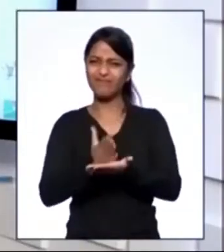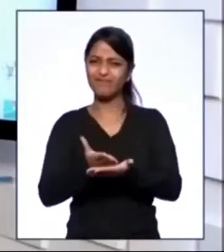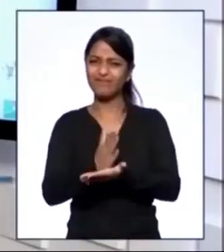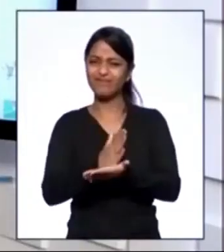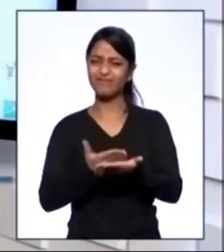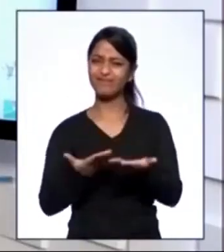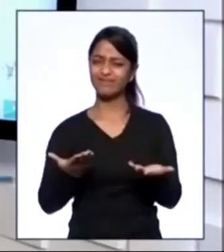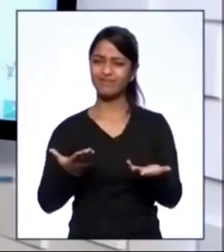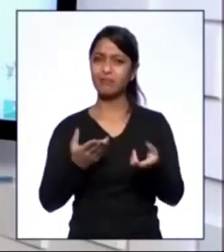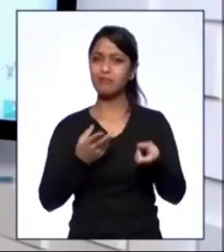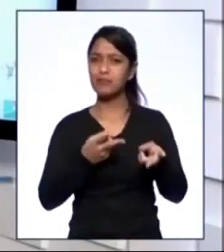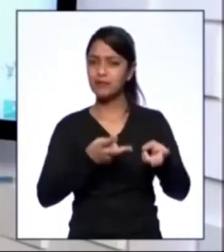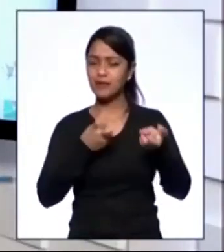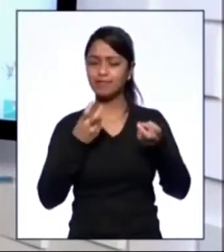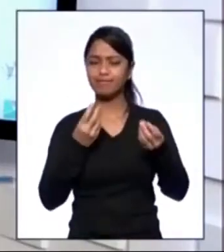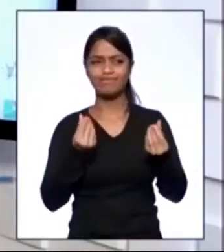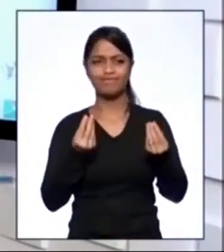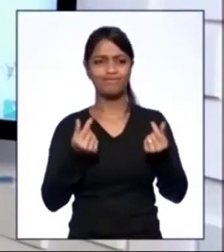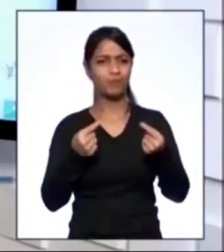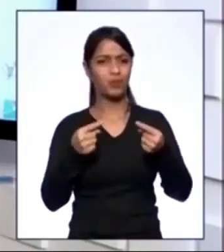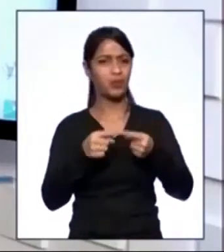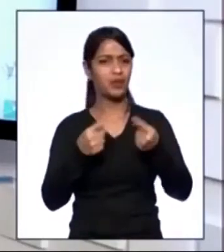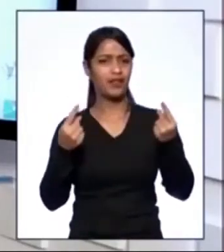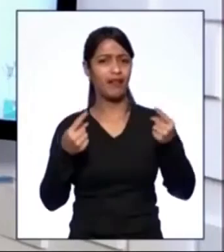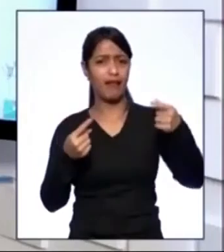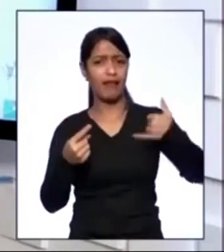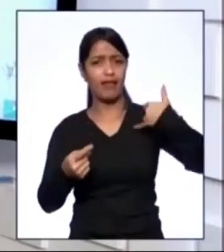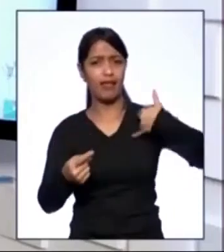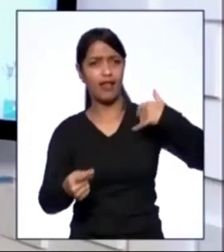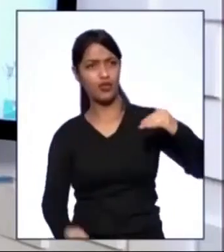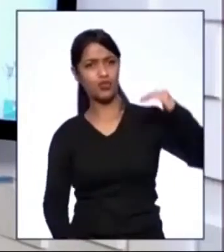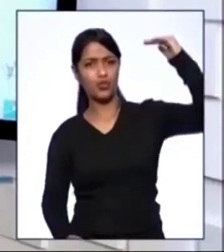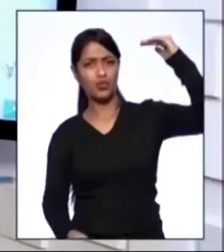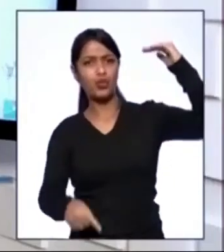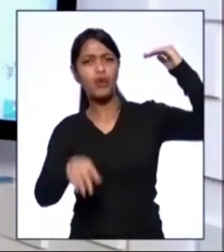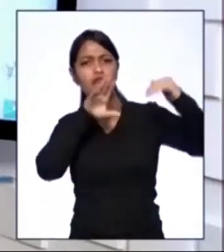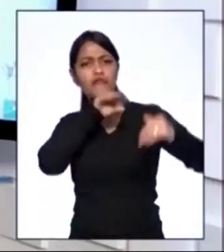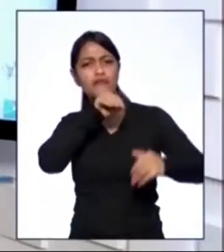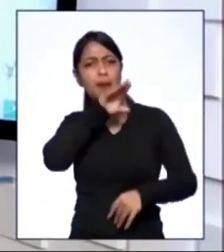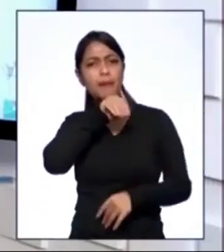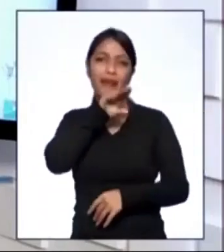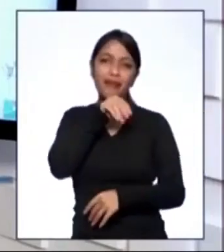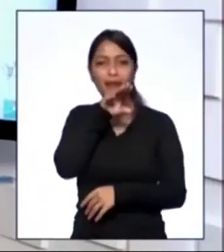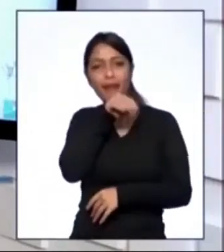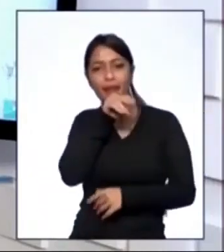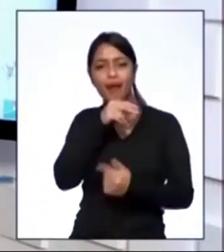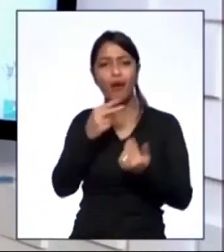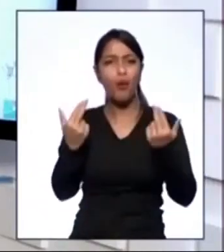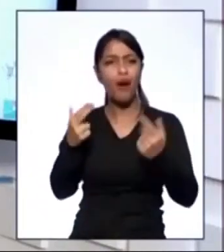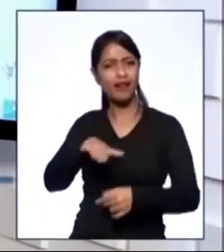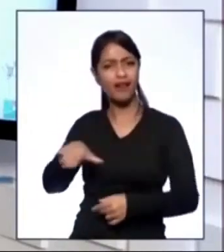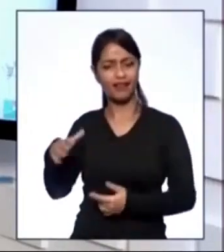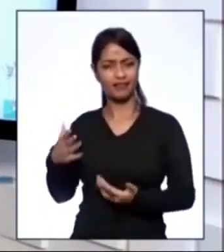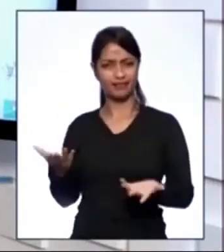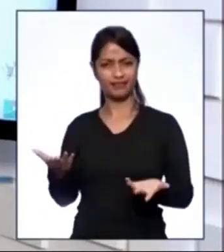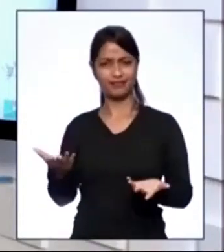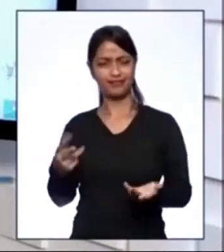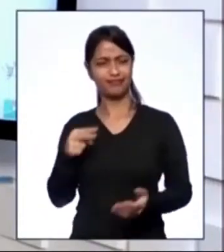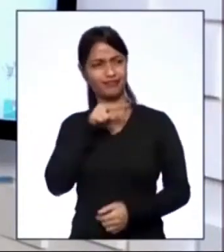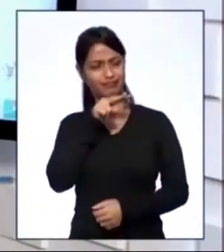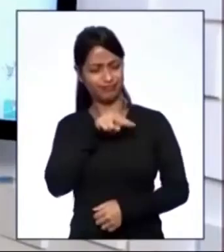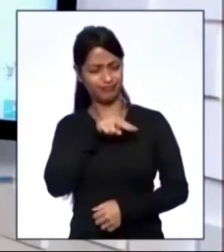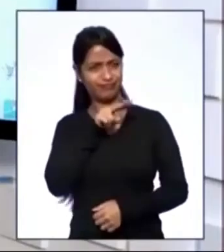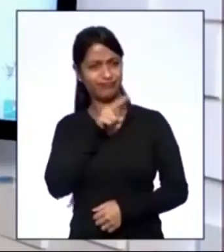que existe um descompasso entre a idade e o que a pessoa está dizendo. Então, essa é